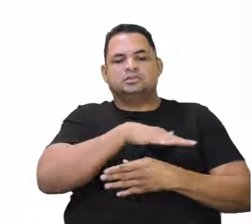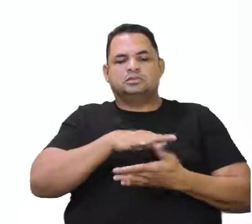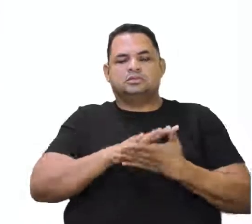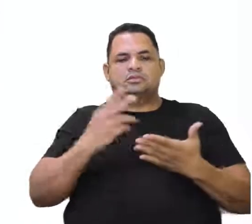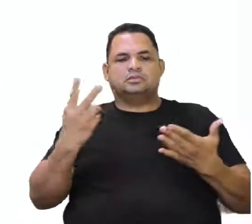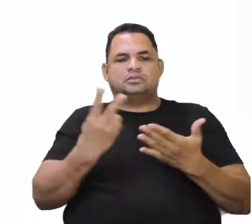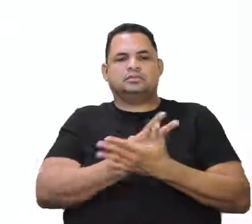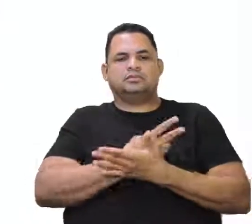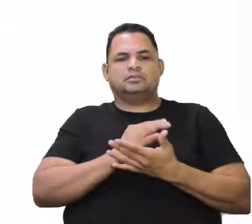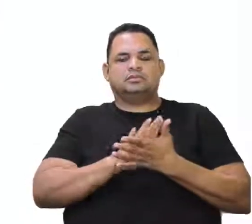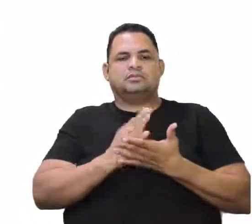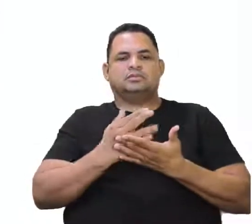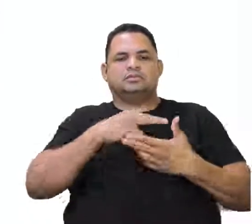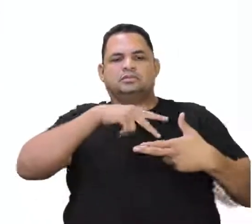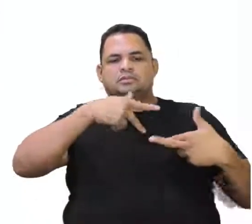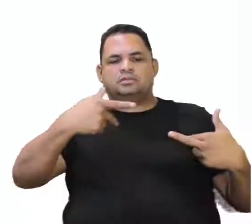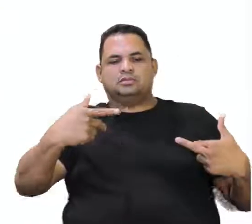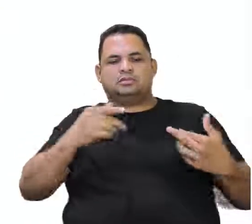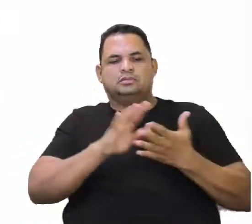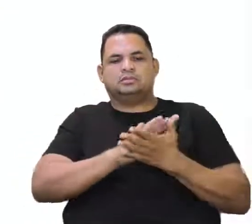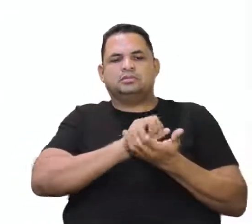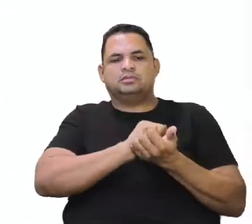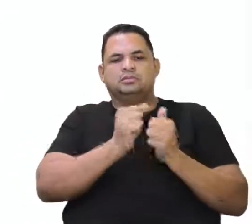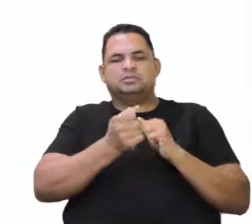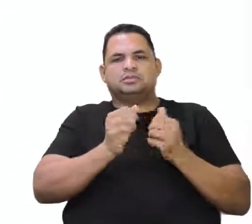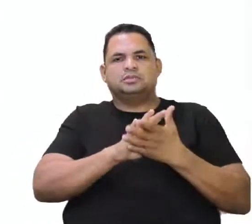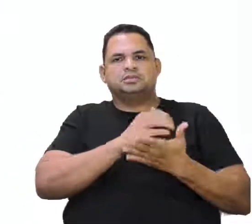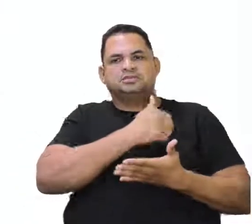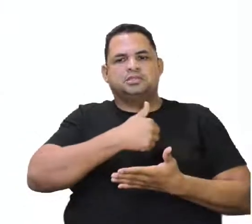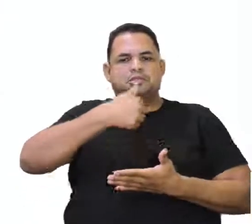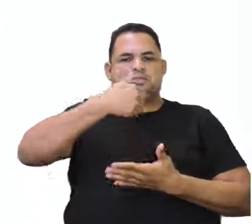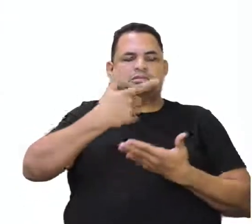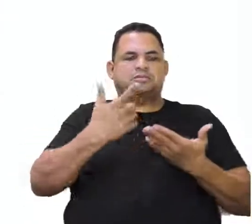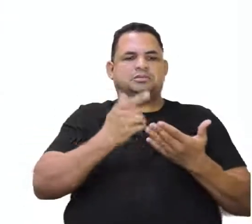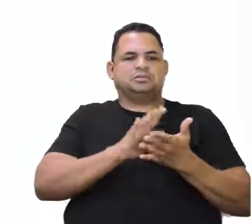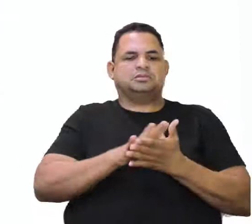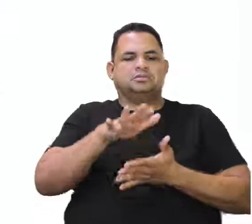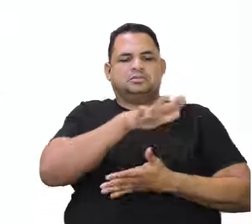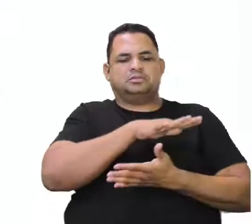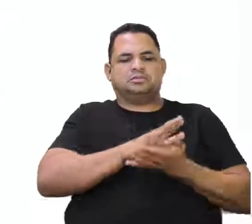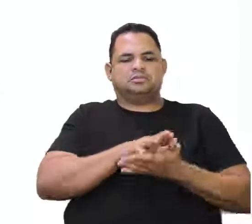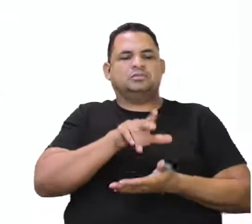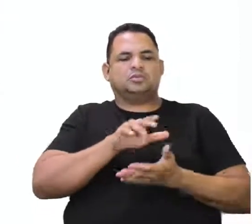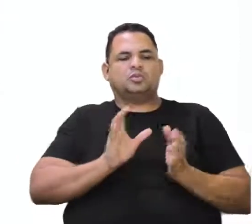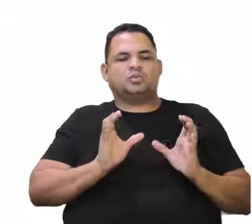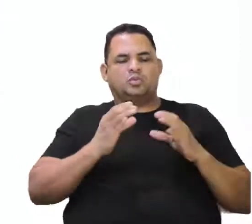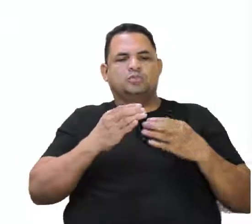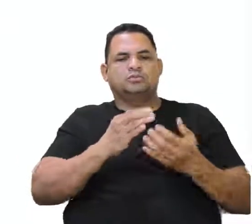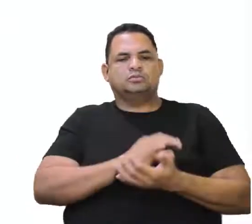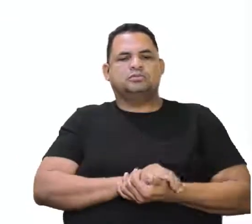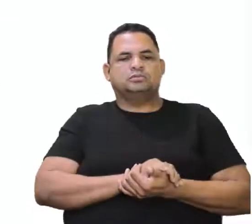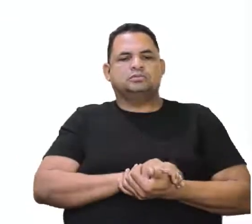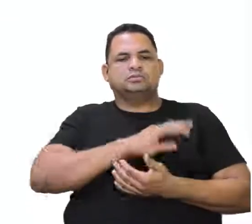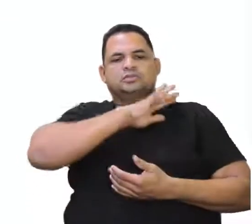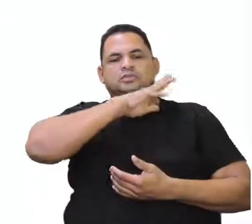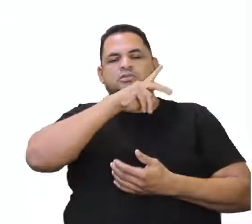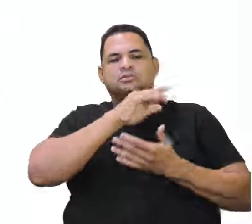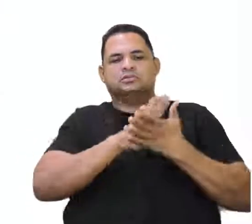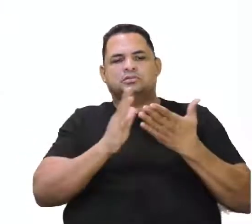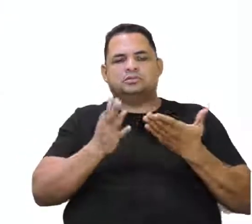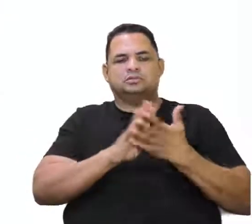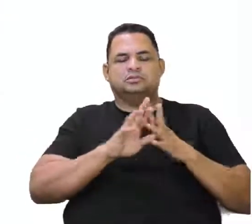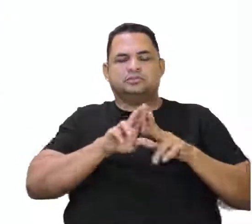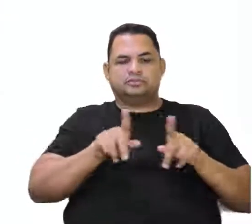fatores genéticos que vão fazer com que elas sejam mais adaptadas do que outras no mesmo grupo de populações, tá? Isso